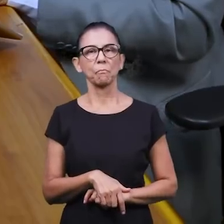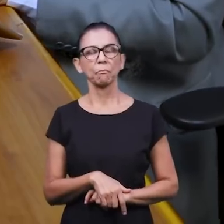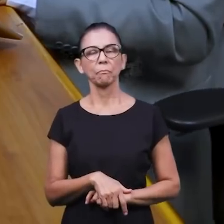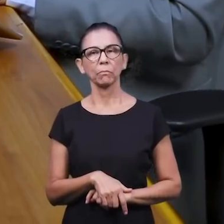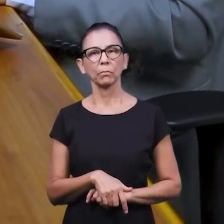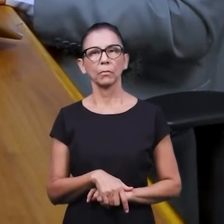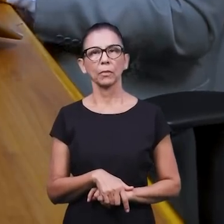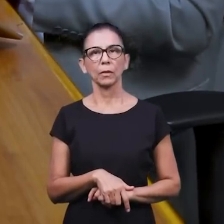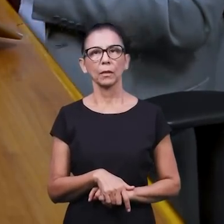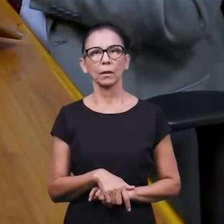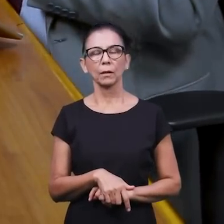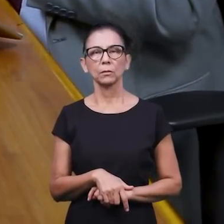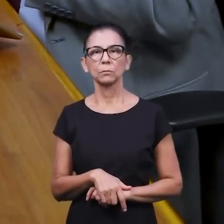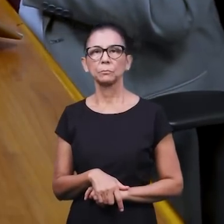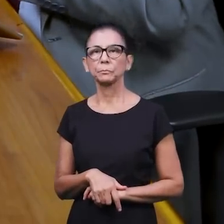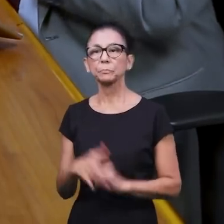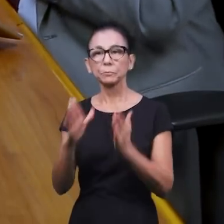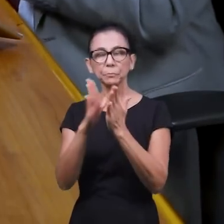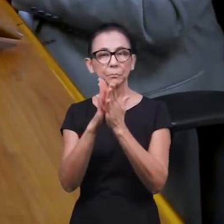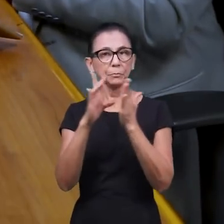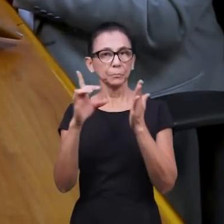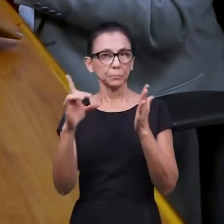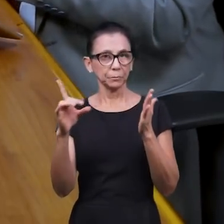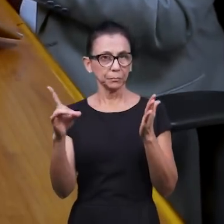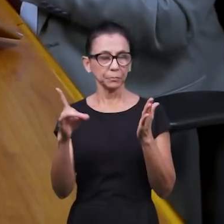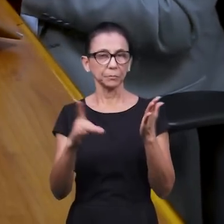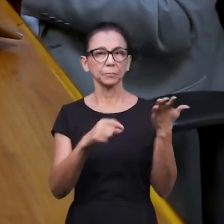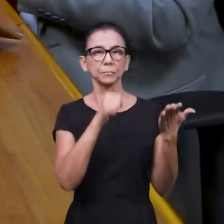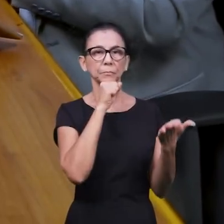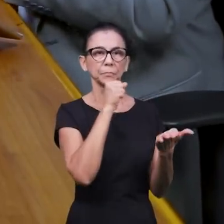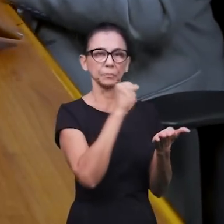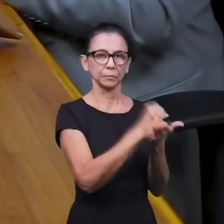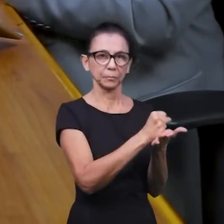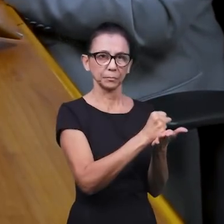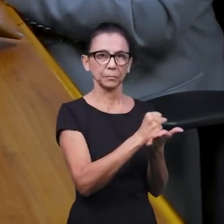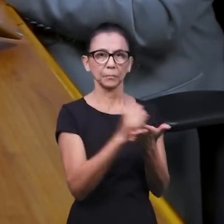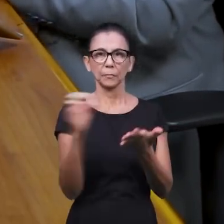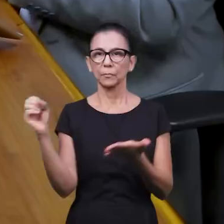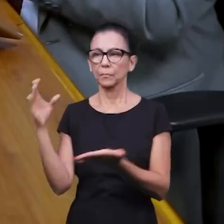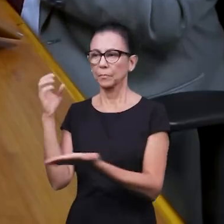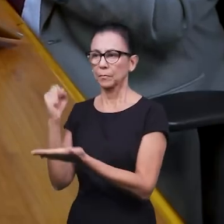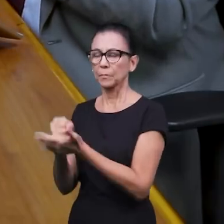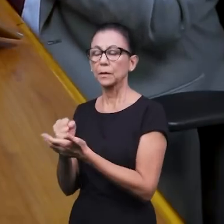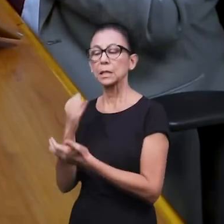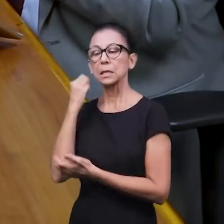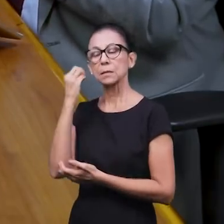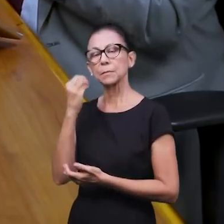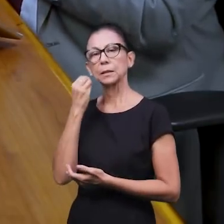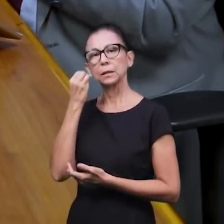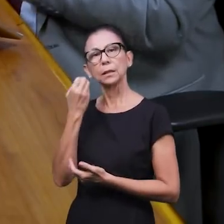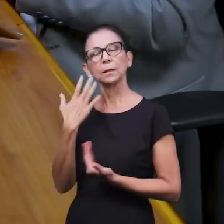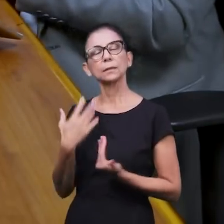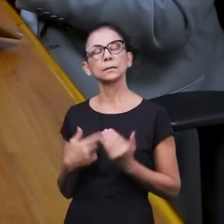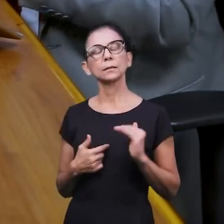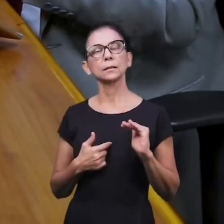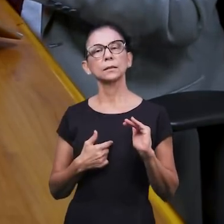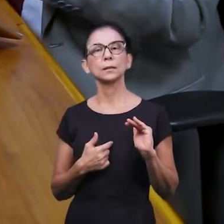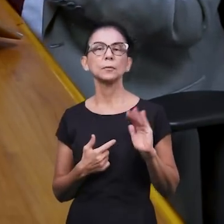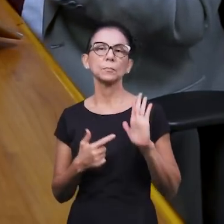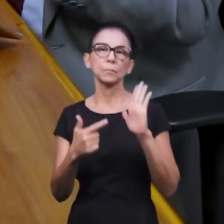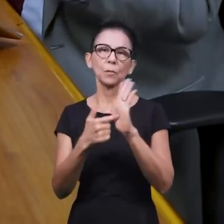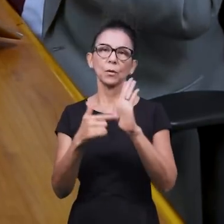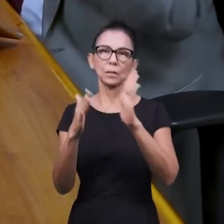lá. Experiências na palavra, no Velho e no Novo Testamento, onde a oração